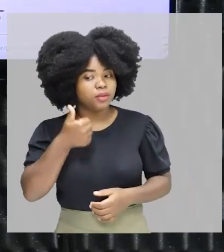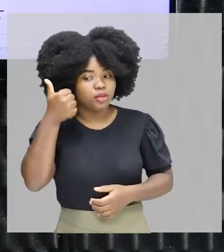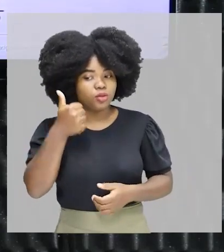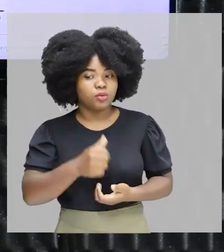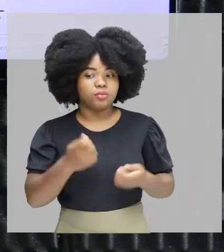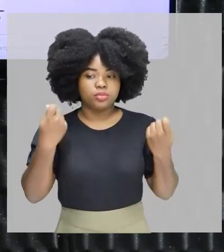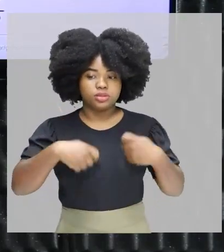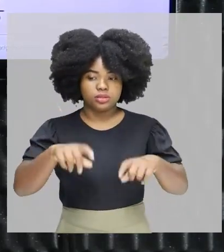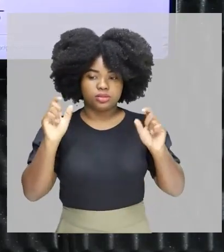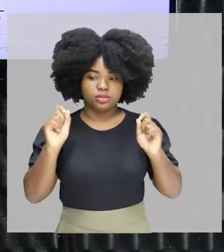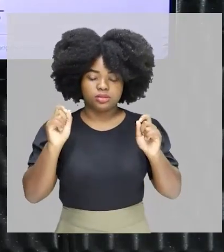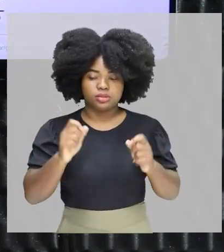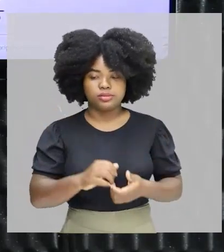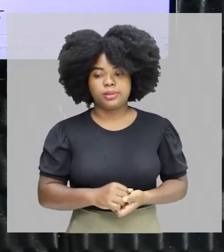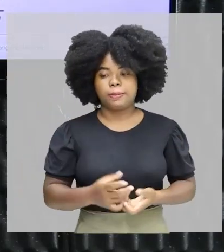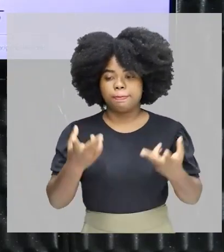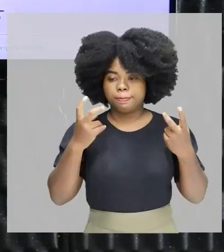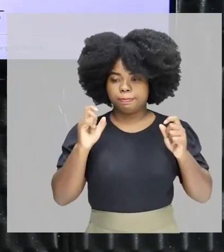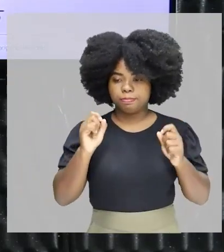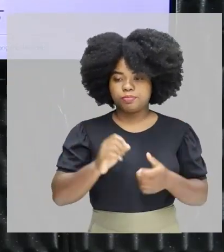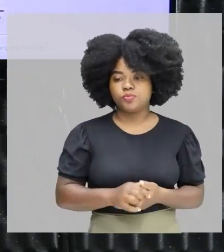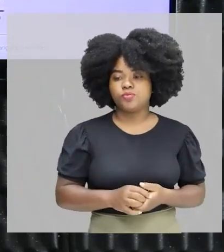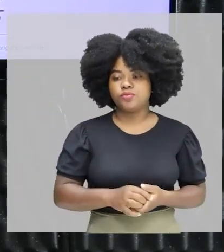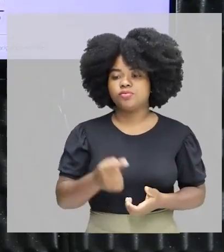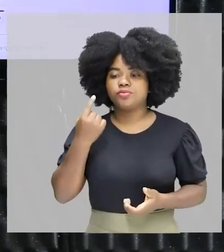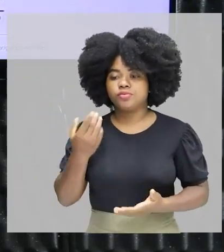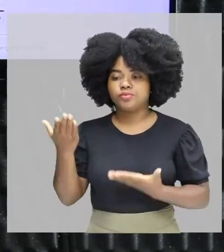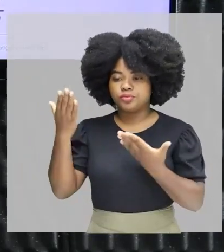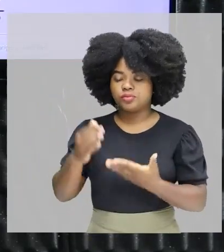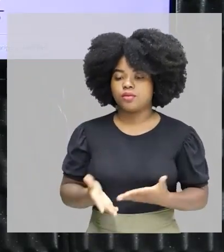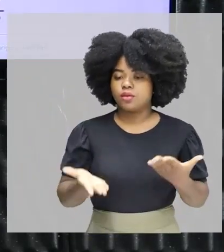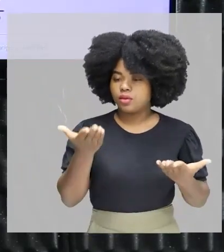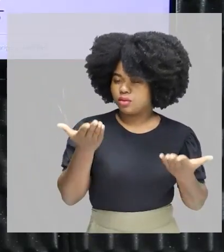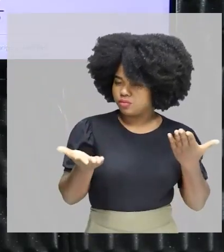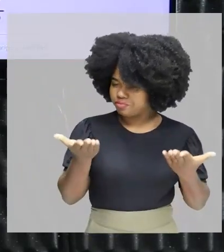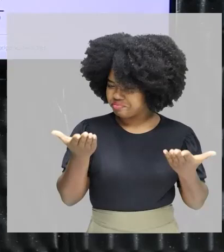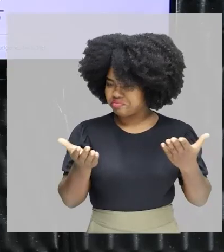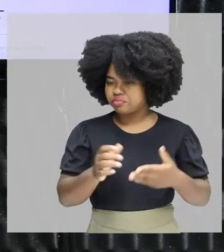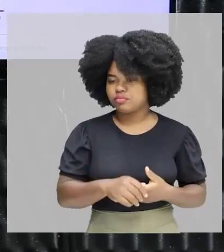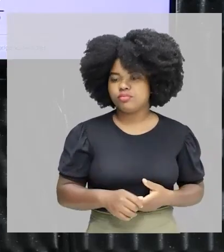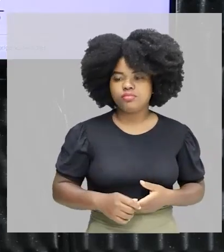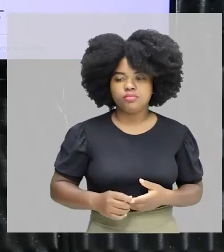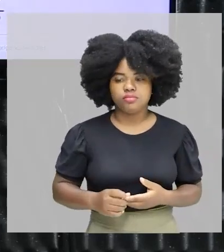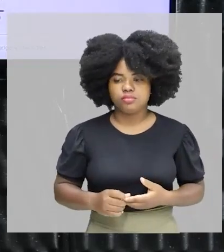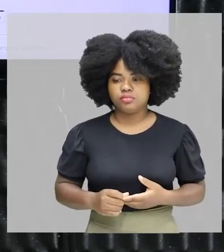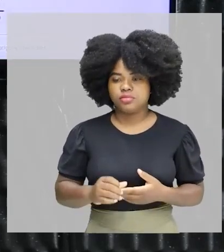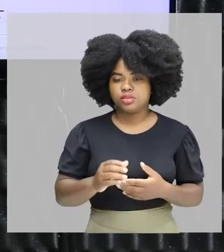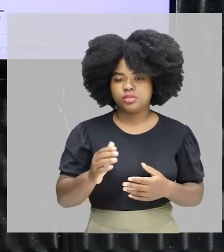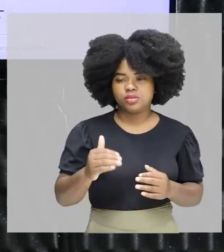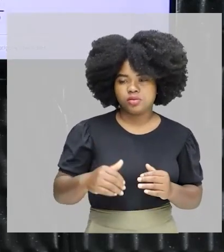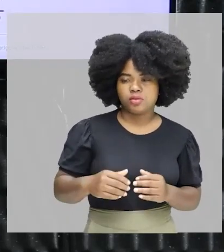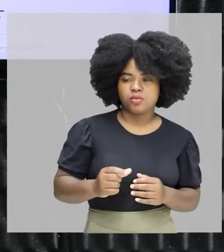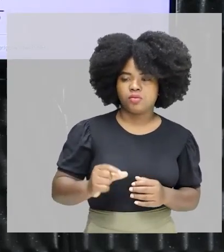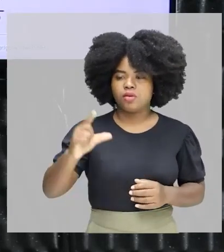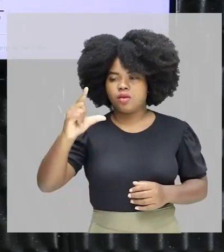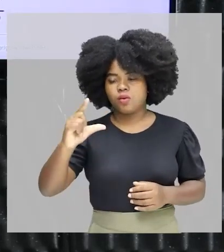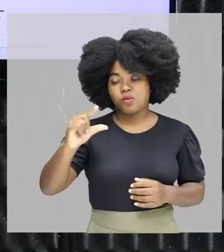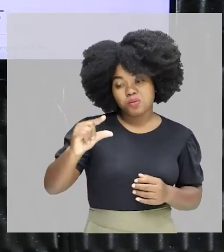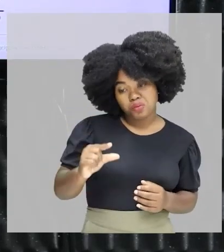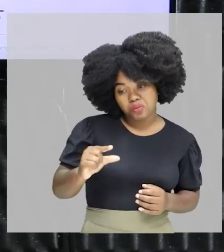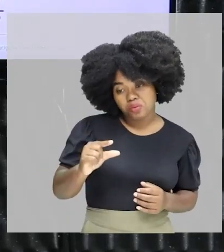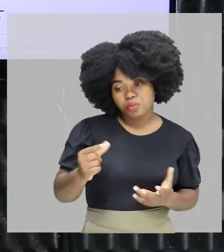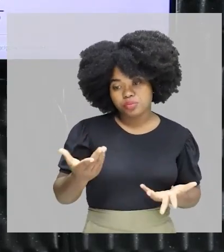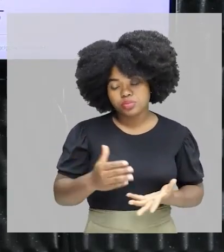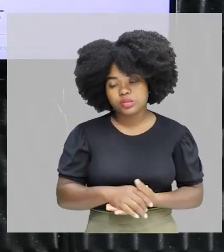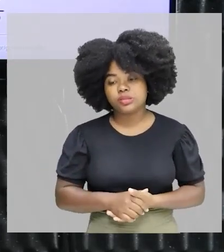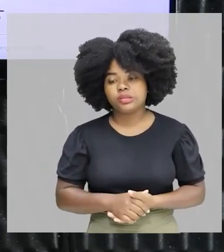deslocamento, eu preciso analisar a concentração, se houve um aumento ou uma diminuição da concentração